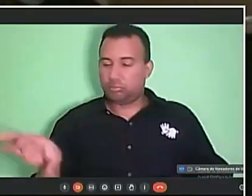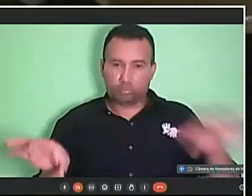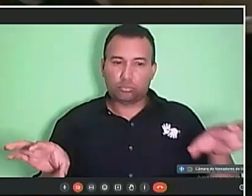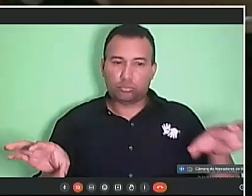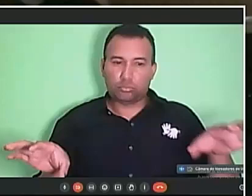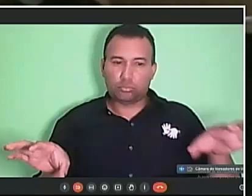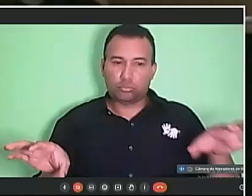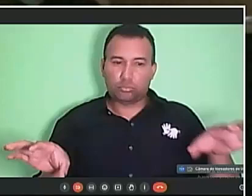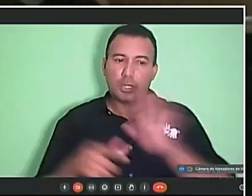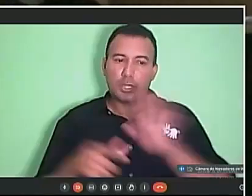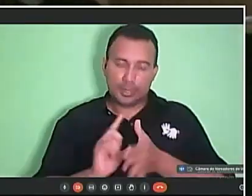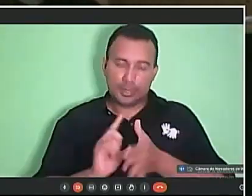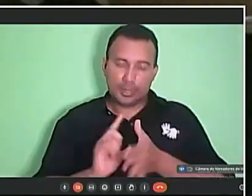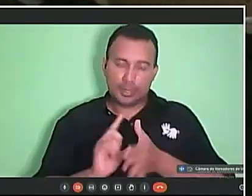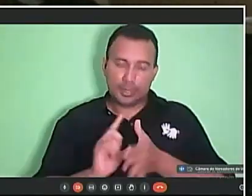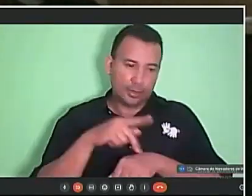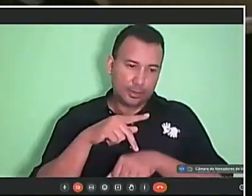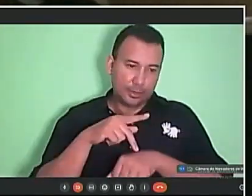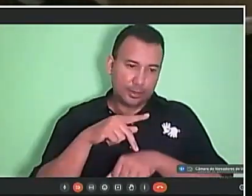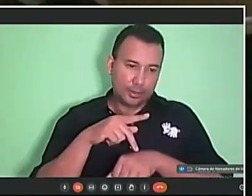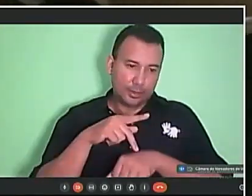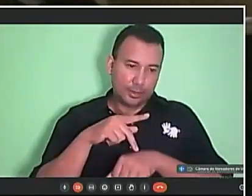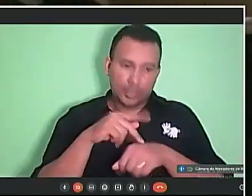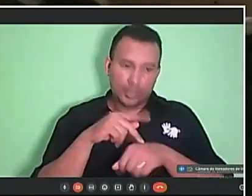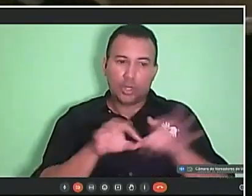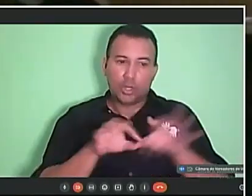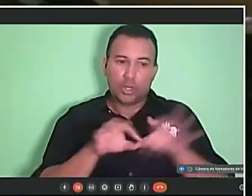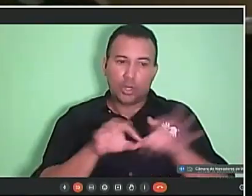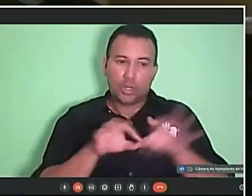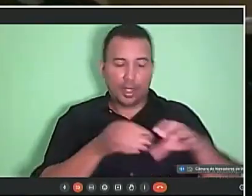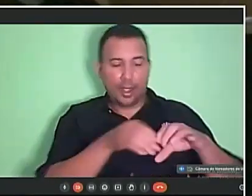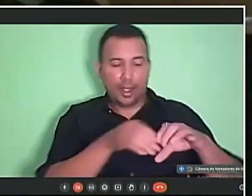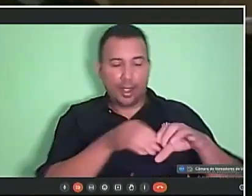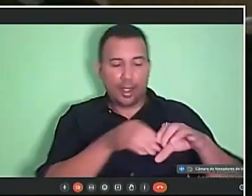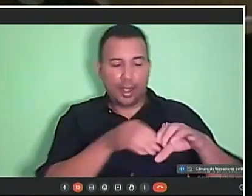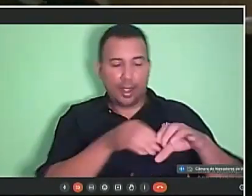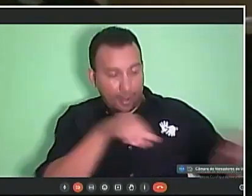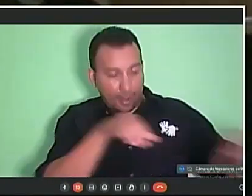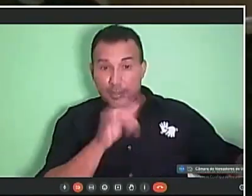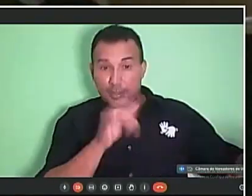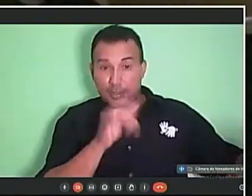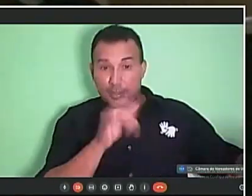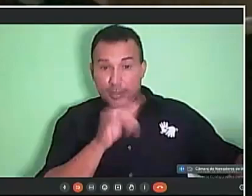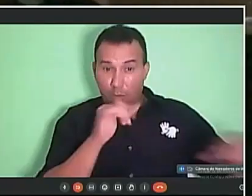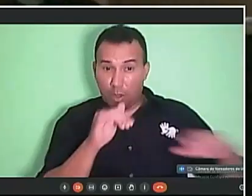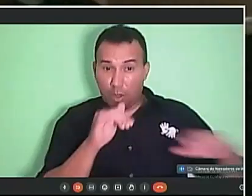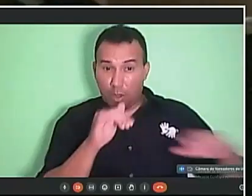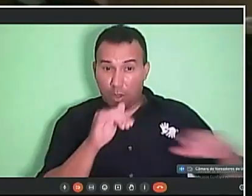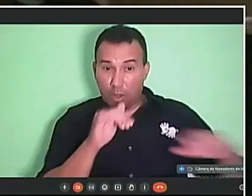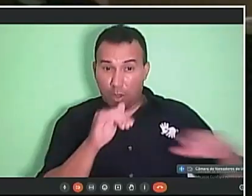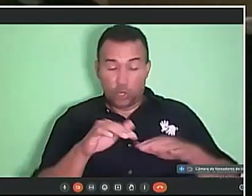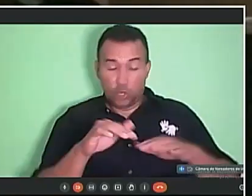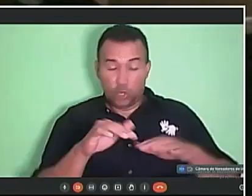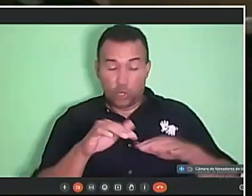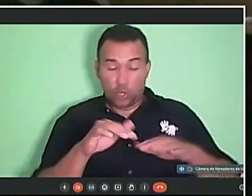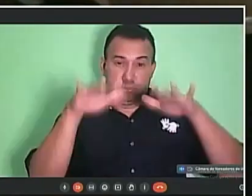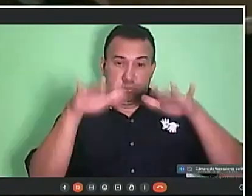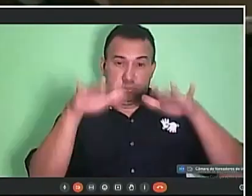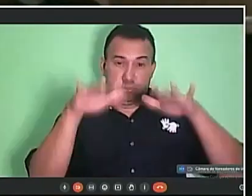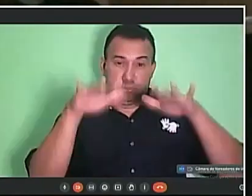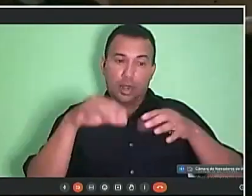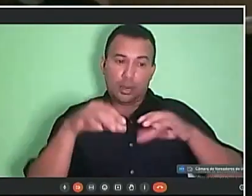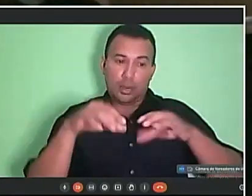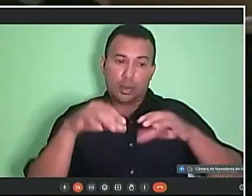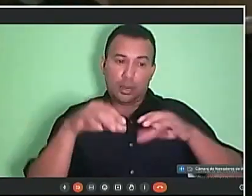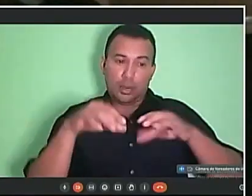das pedreiras e canalizar para que as águas, quando cheguem a um certo nível, entrem nesse ladrão, entre